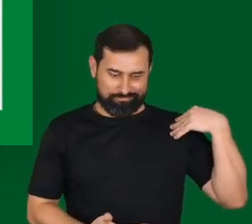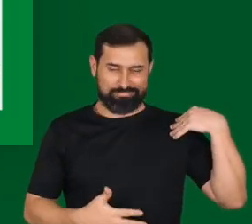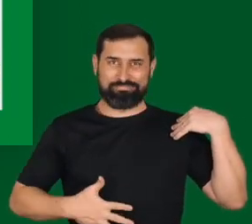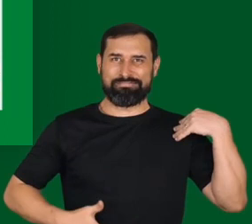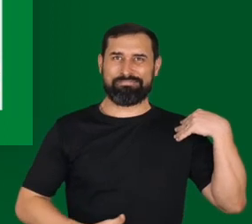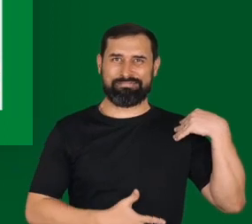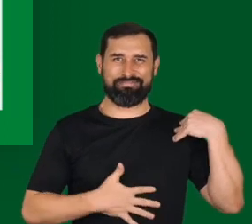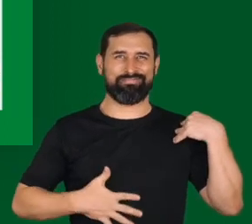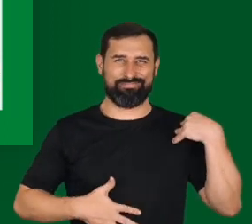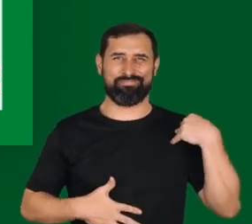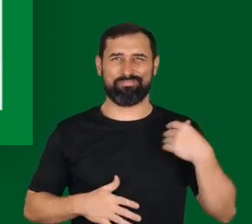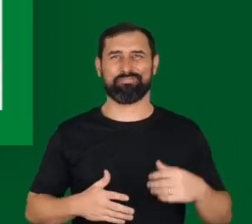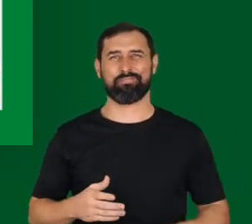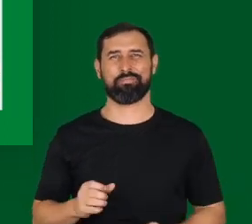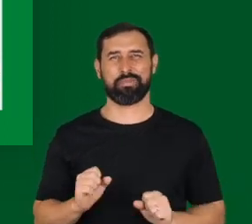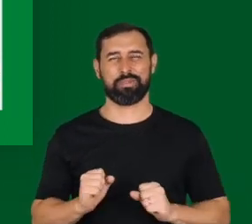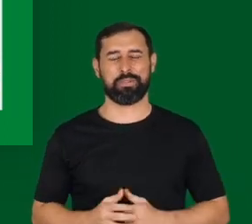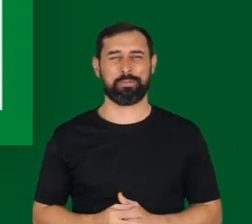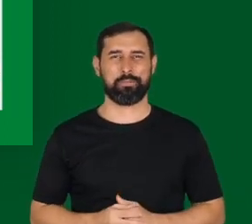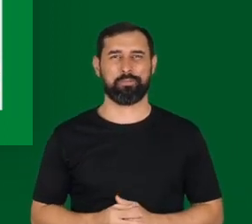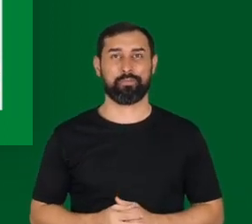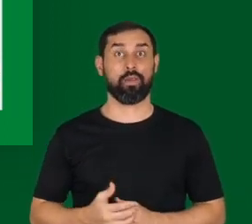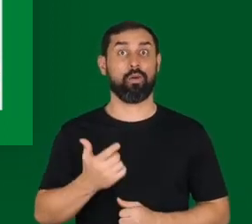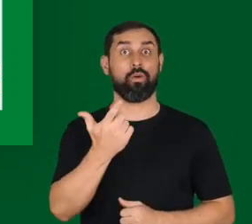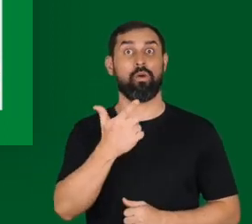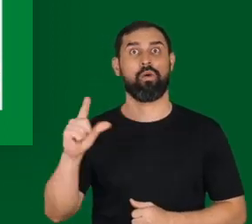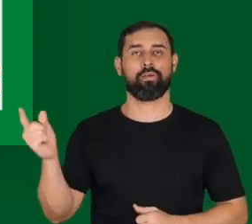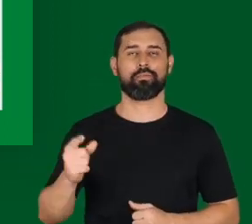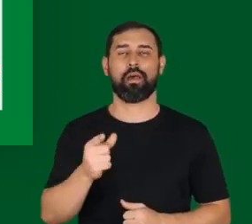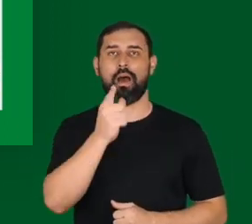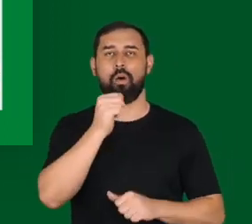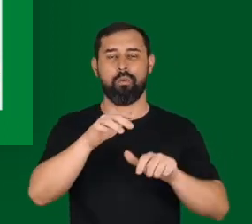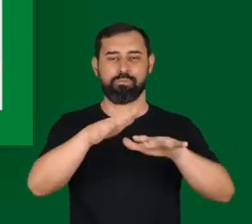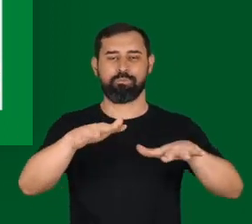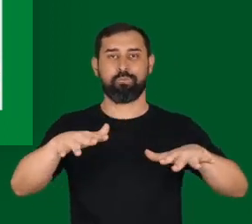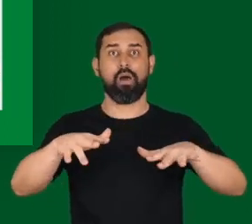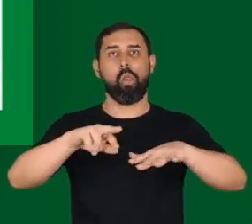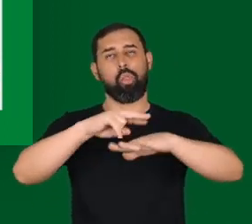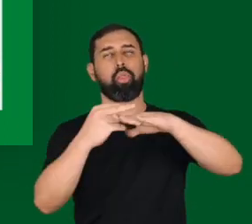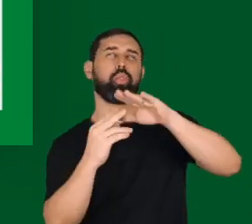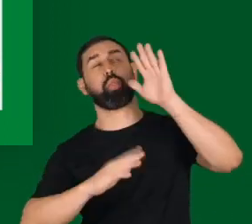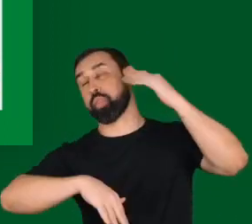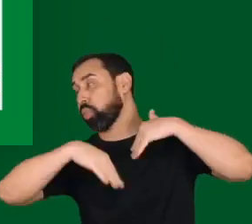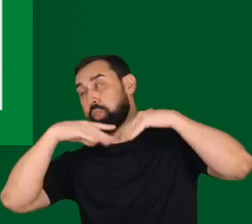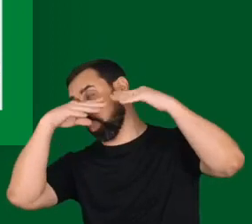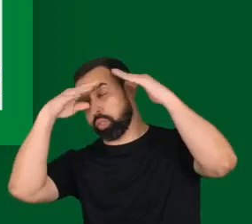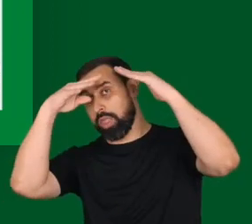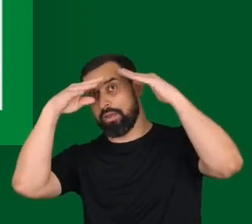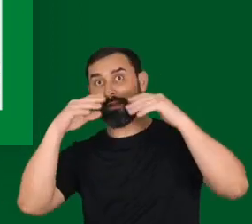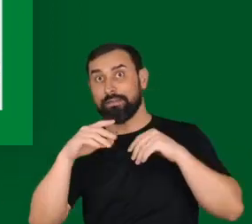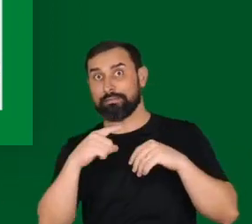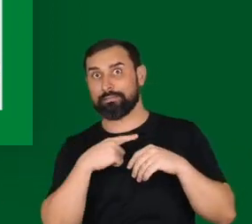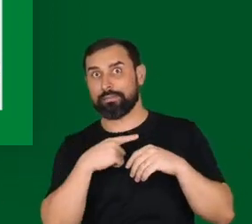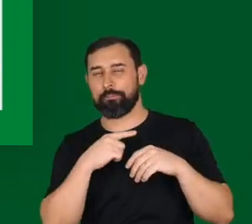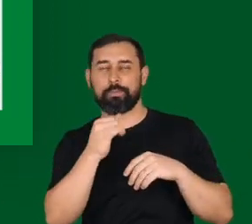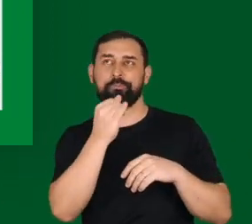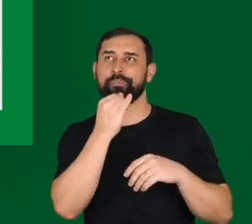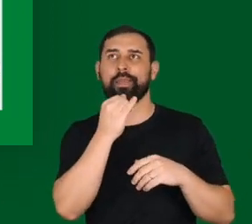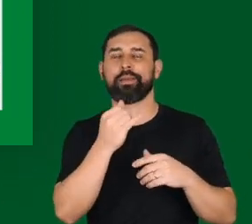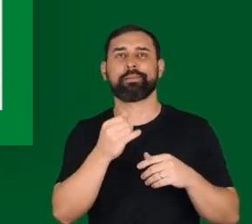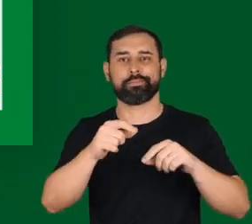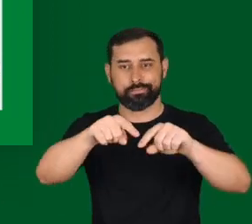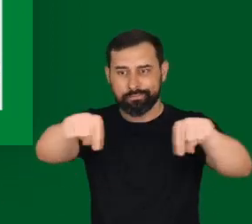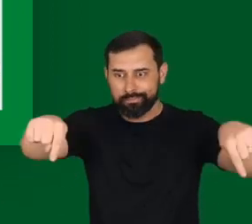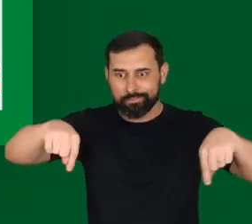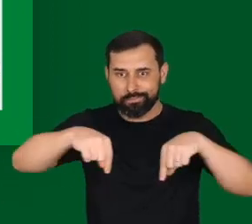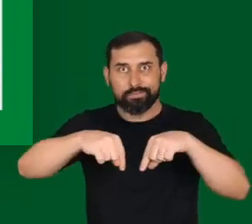pancreáticas, abdominais. O afogamento, lembrando que para criança a gente não precisa ter uma piscina, uma praia, um rio,